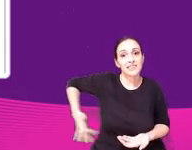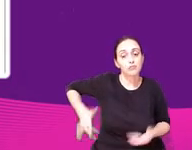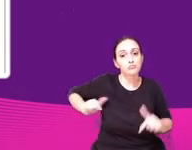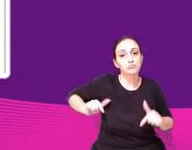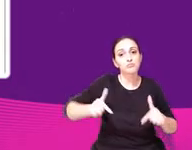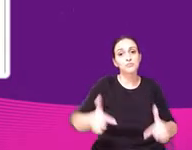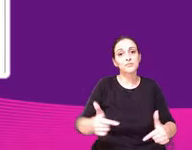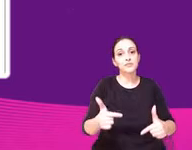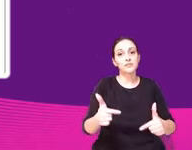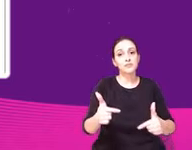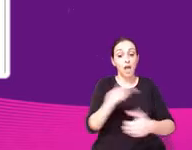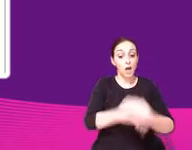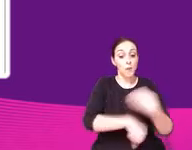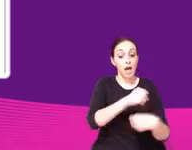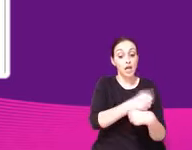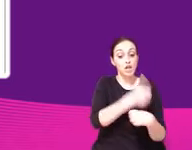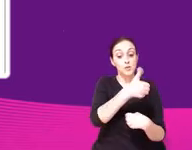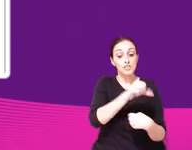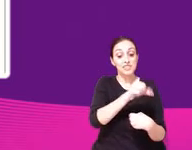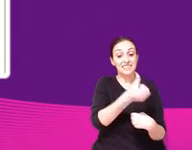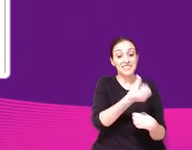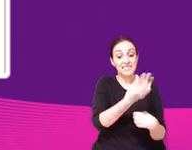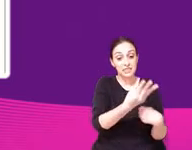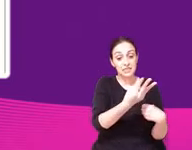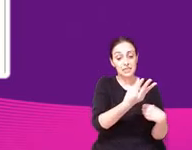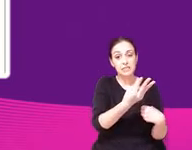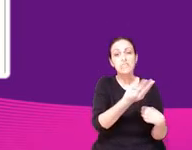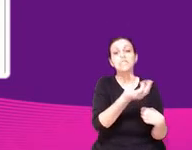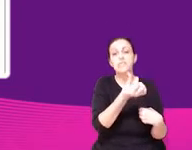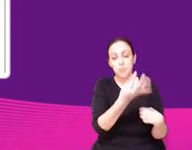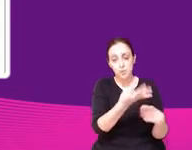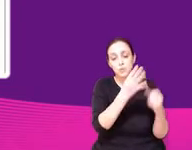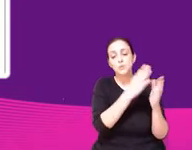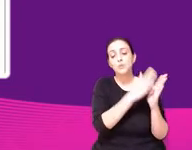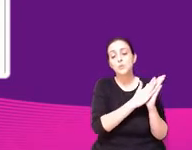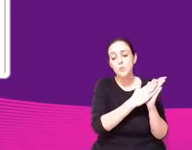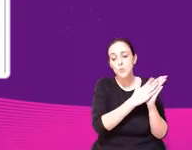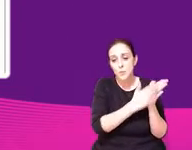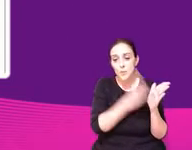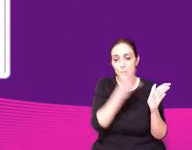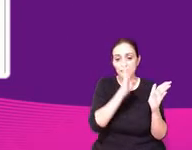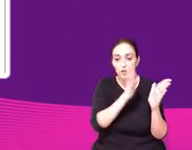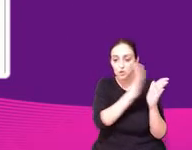63, quando começaram os transplantes, 64, começaram os transplantes no Brasil, até